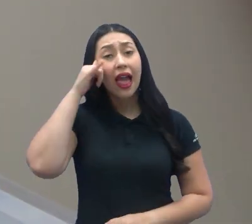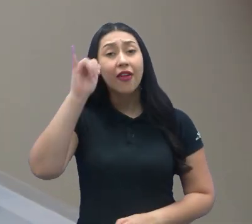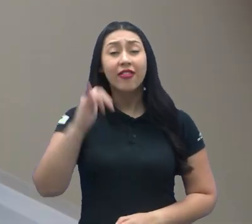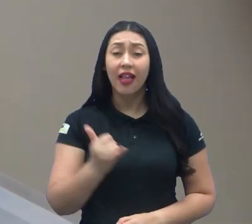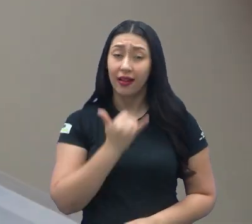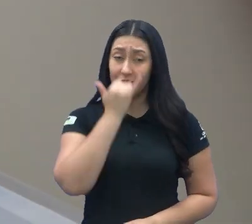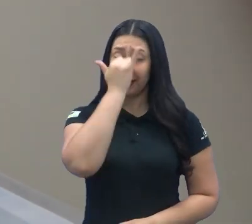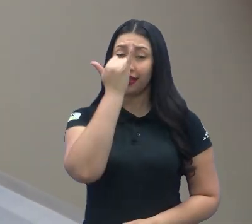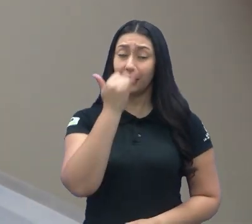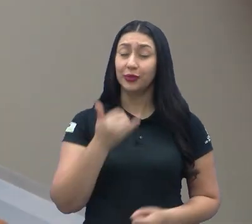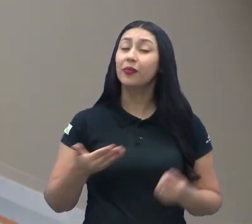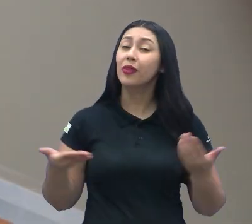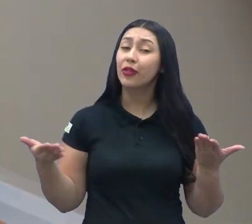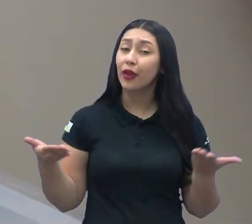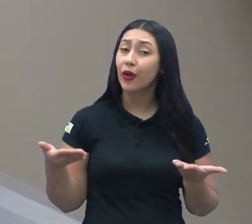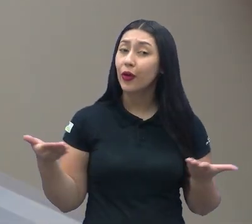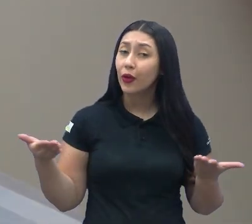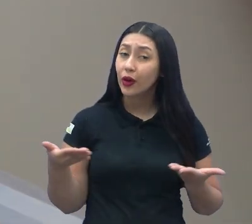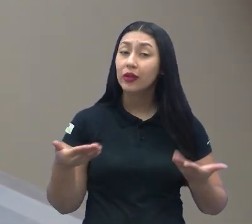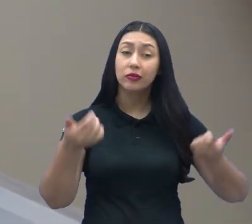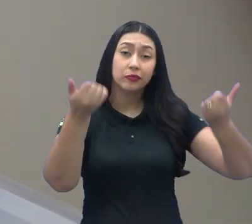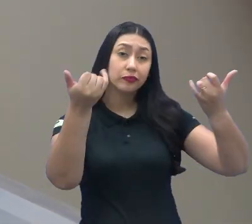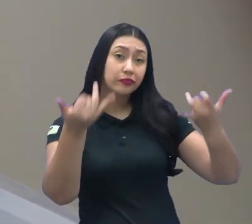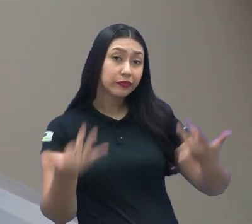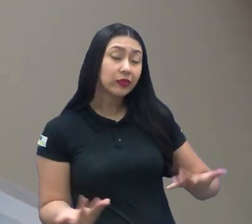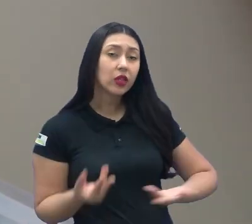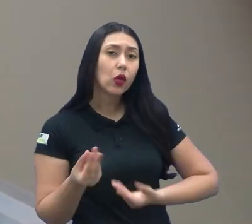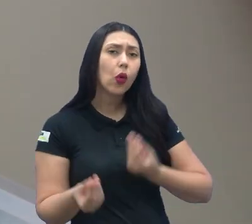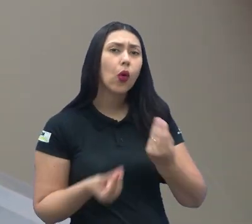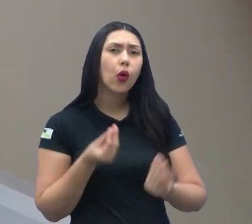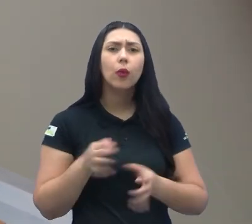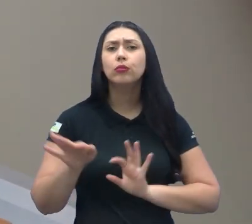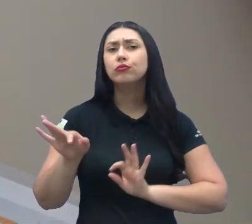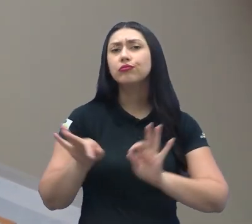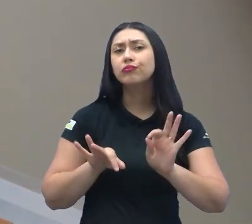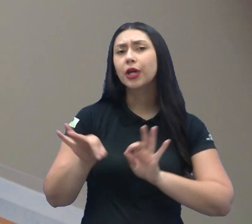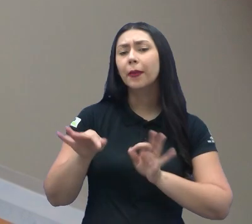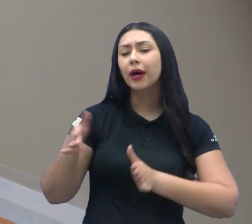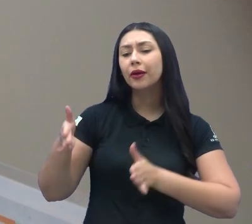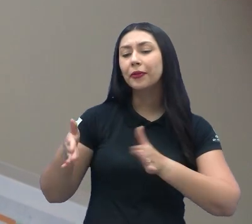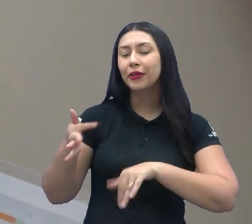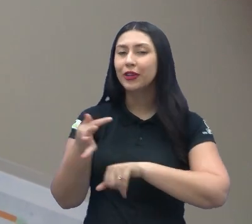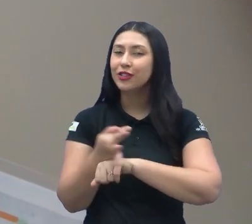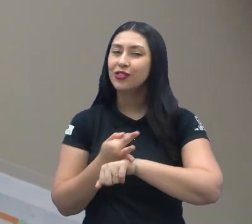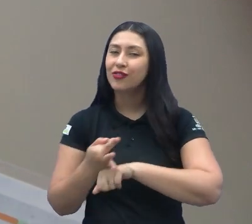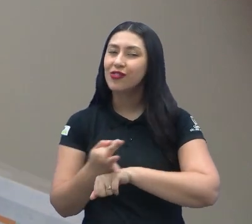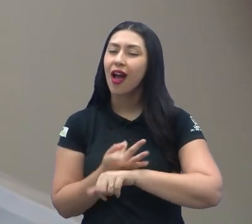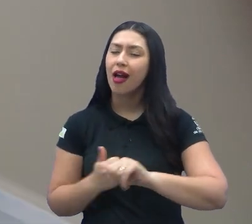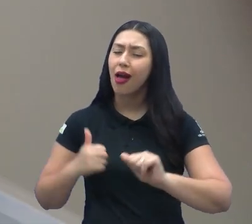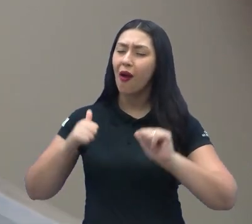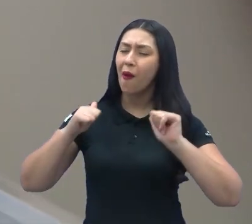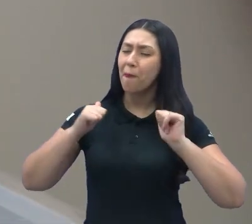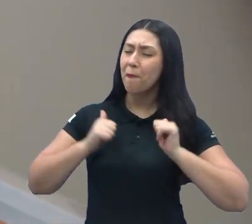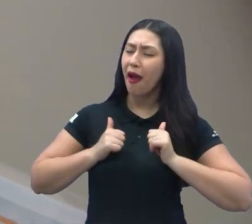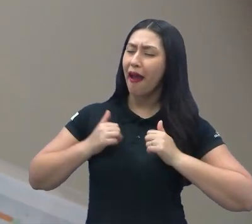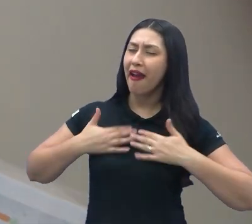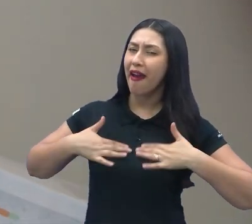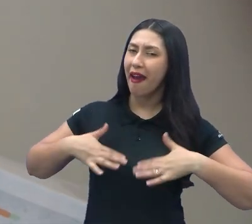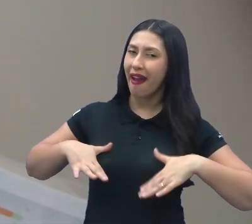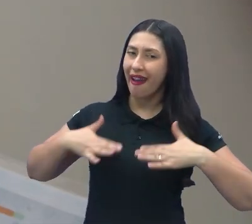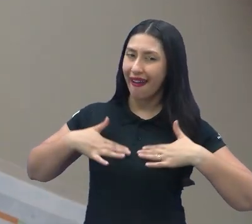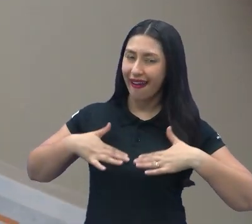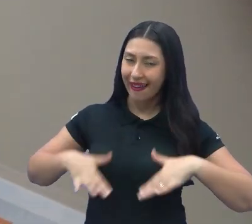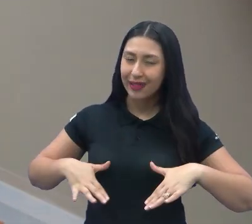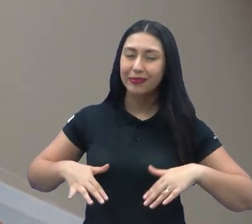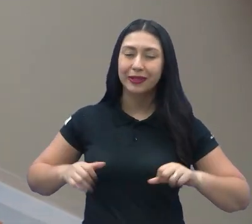Neste terceiro e último bloco, vamos falar sobre como se preparar para as férias para que elas sejam tranquilas, do início até o